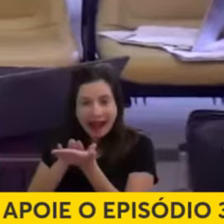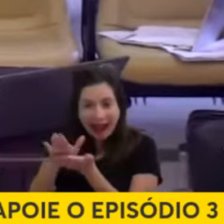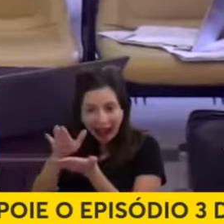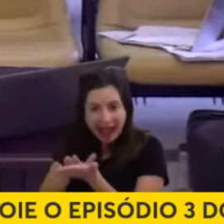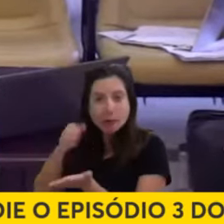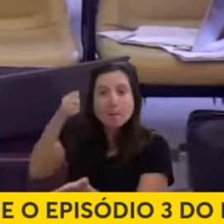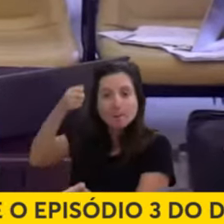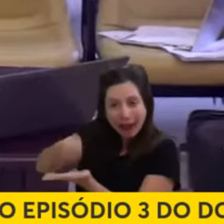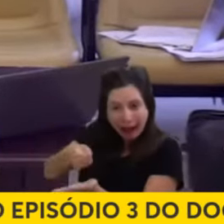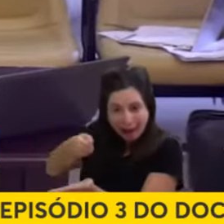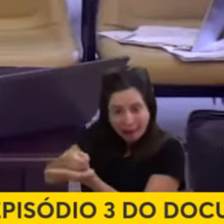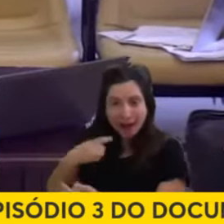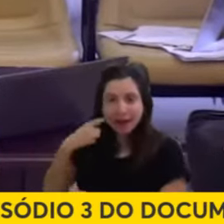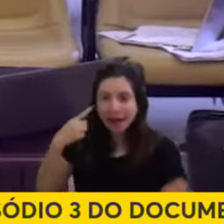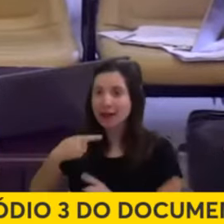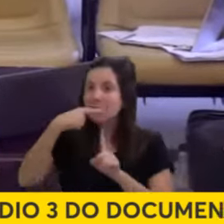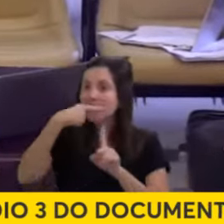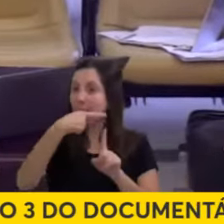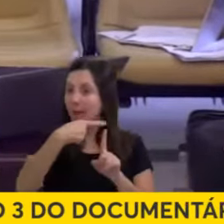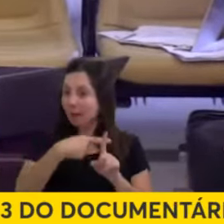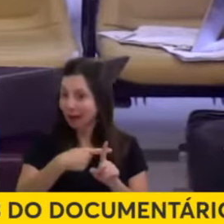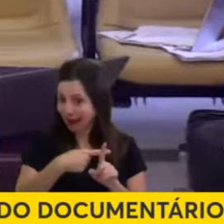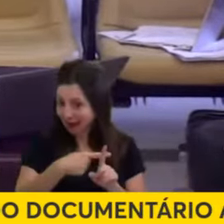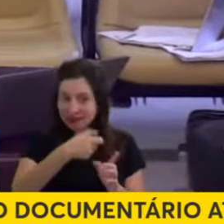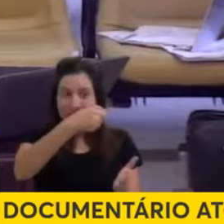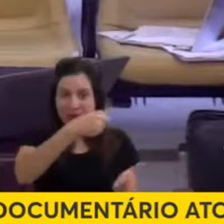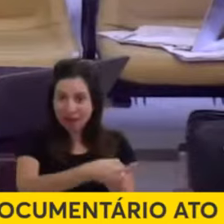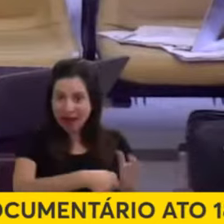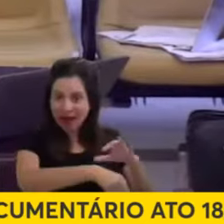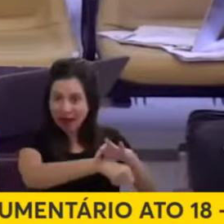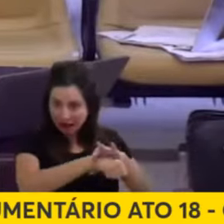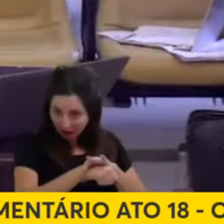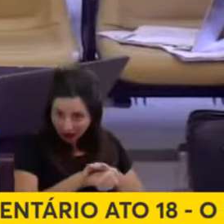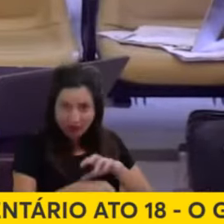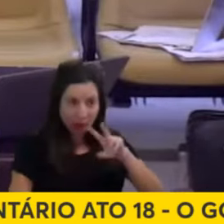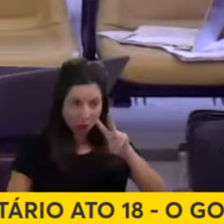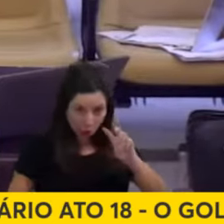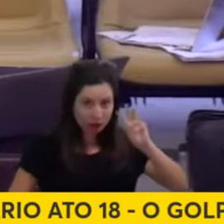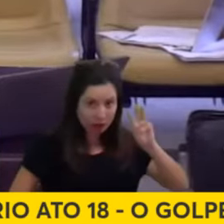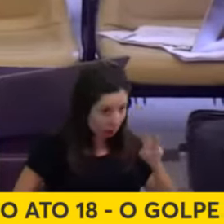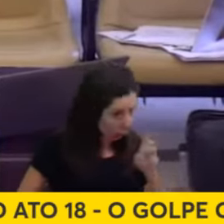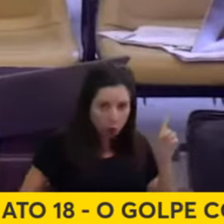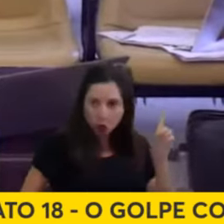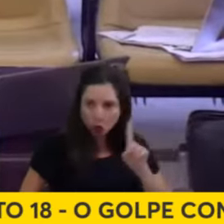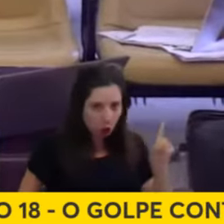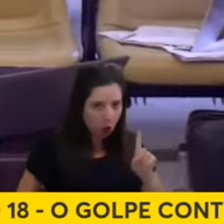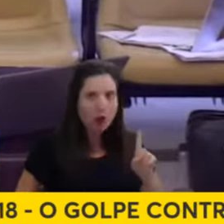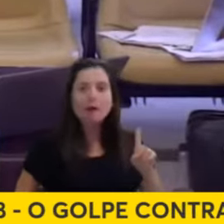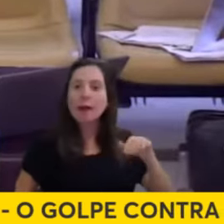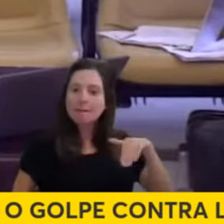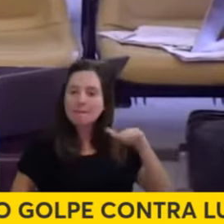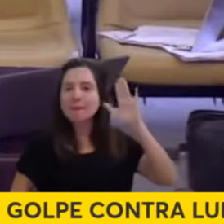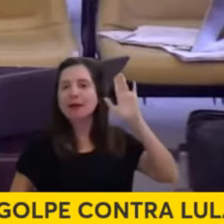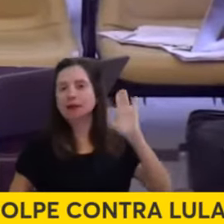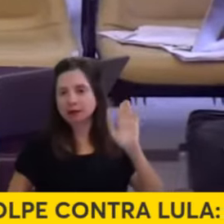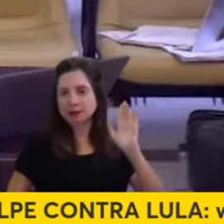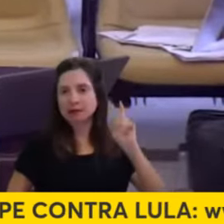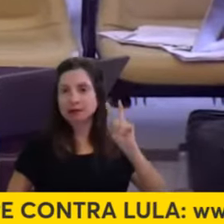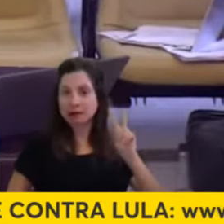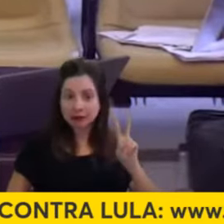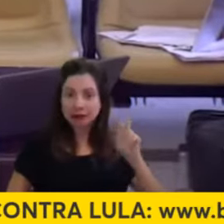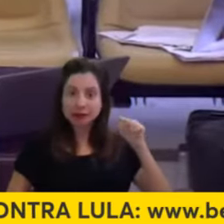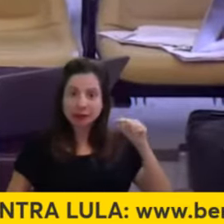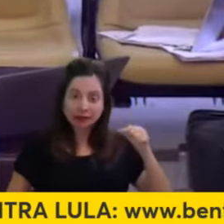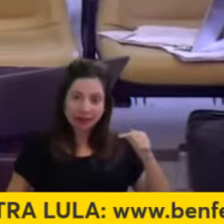legal e mais os gastos com segurança em vez de 2 milhões o valor fica 770 ou seja dos 2